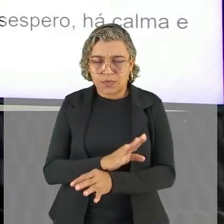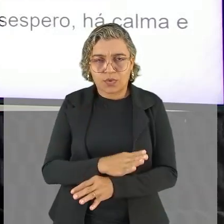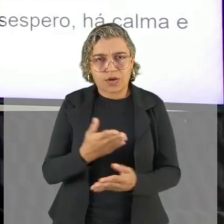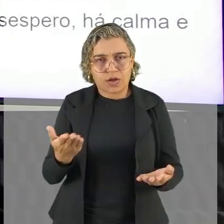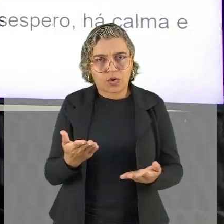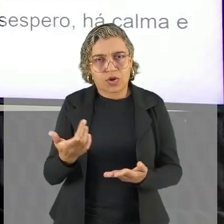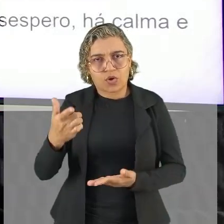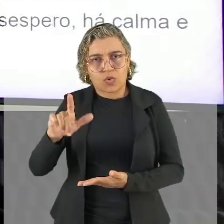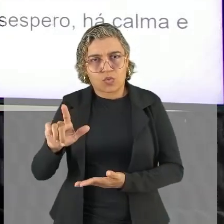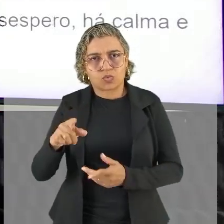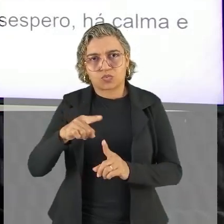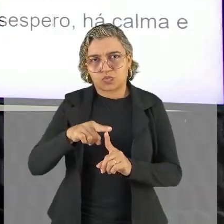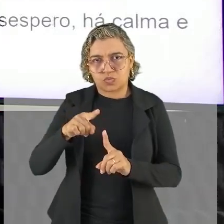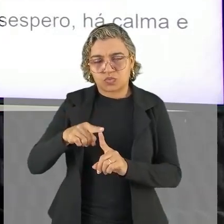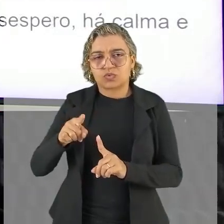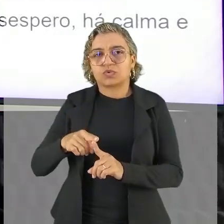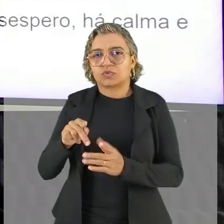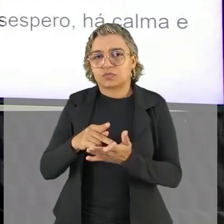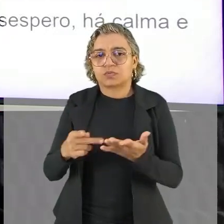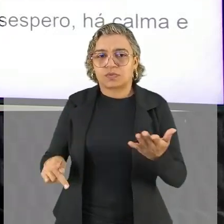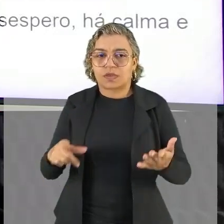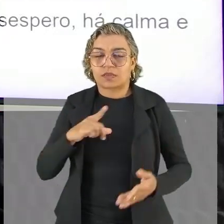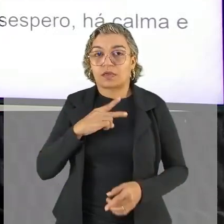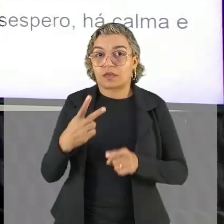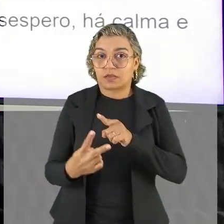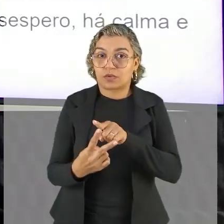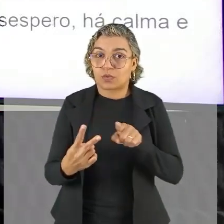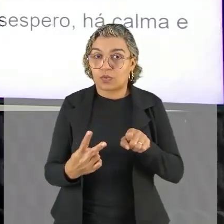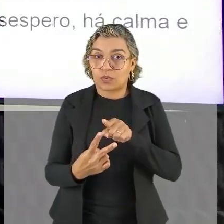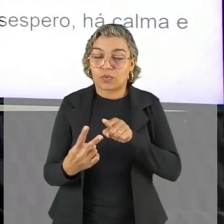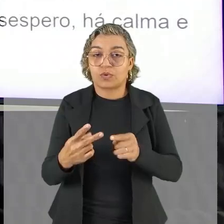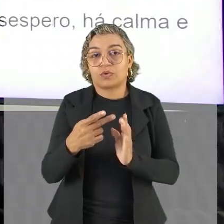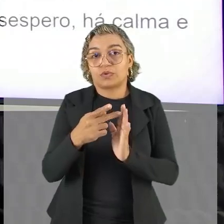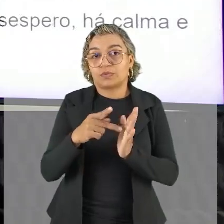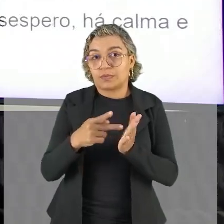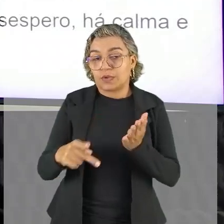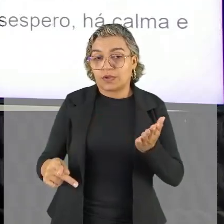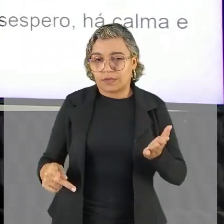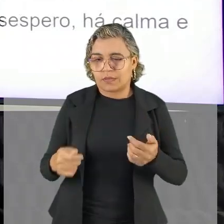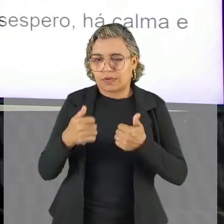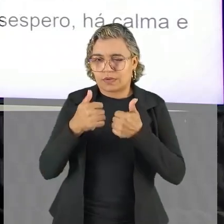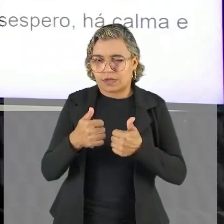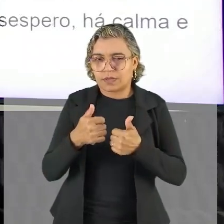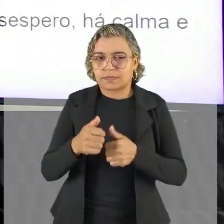ler dois poemas respectivos de Carlos Drummond de Andrade e Olavo Bilac.